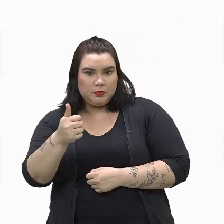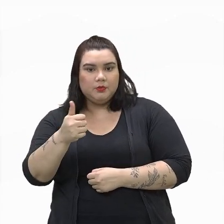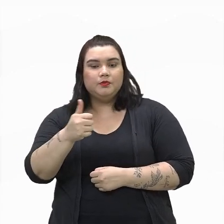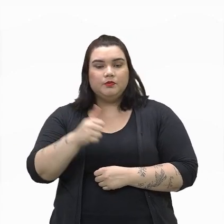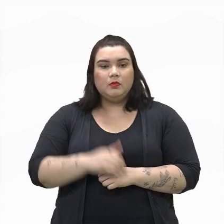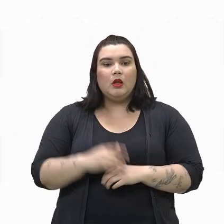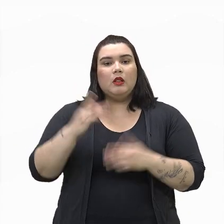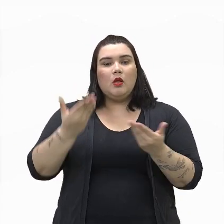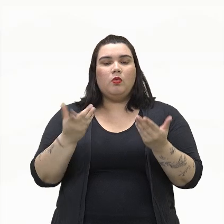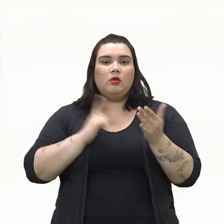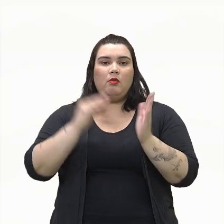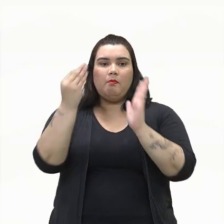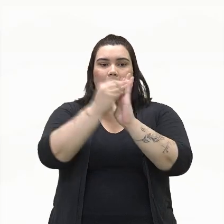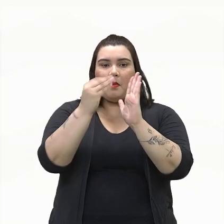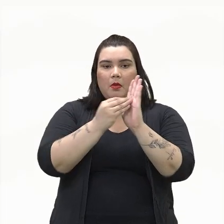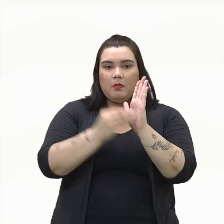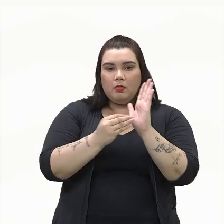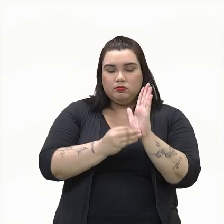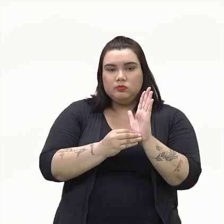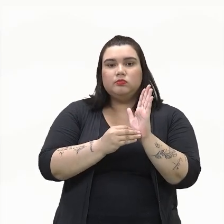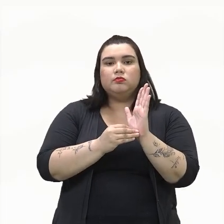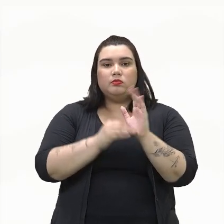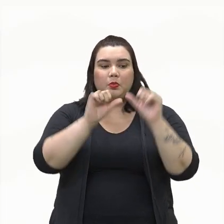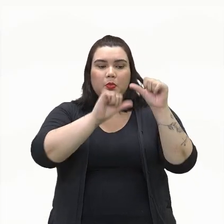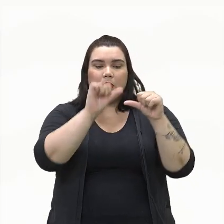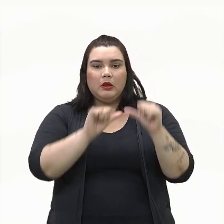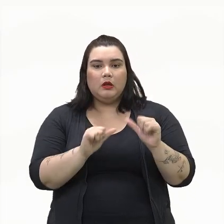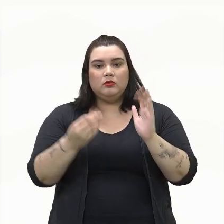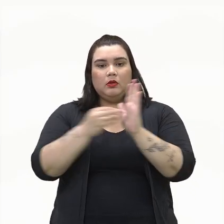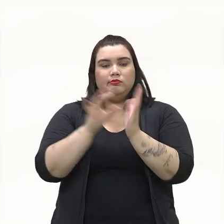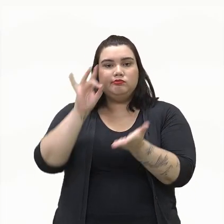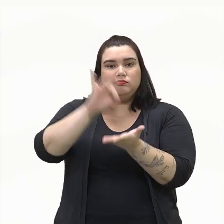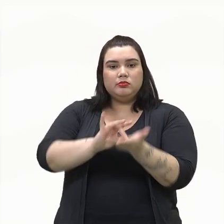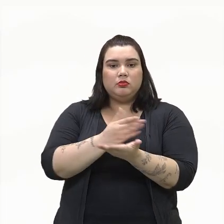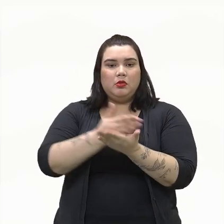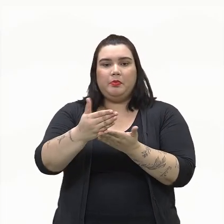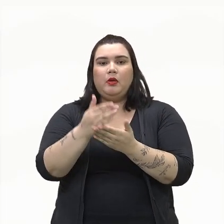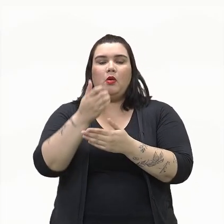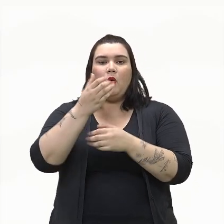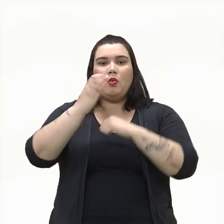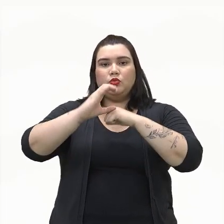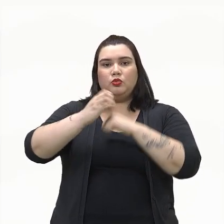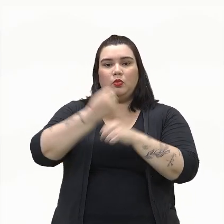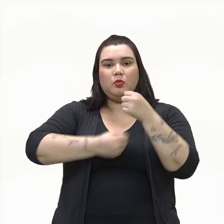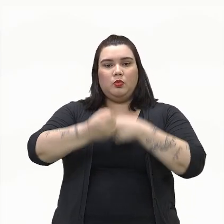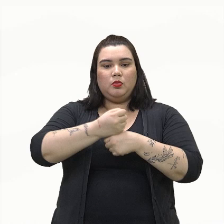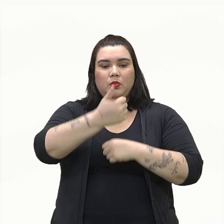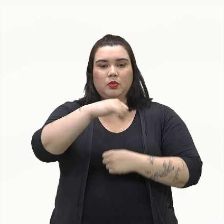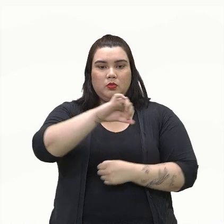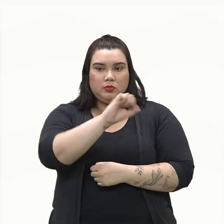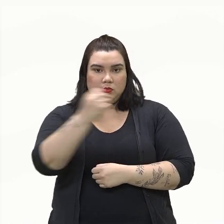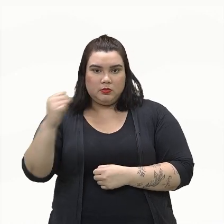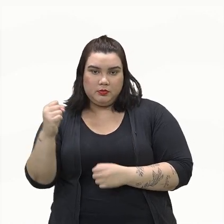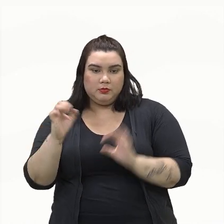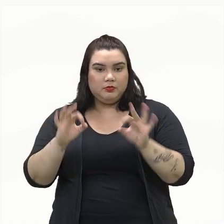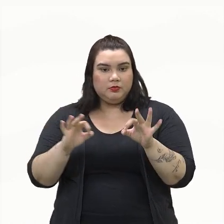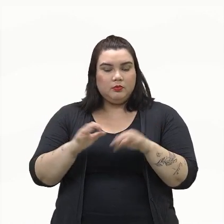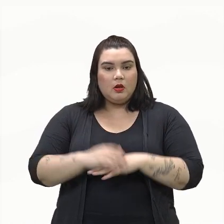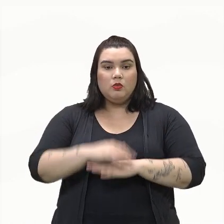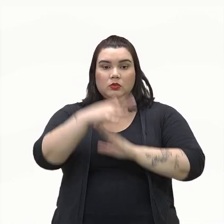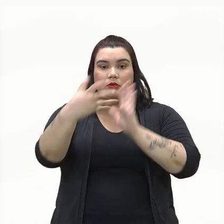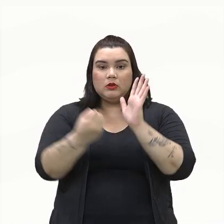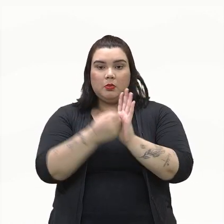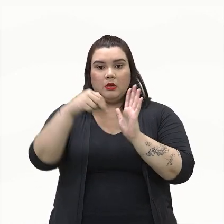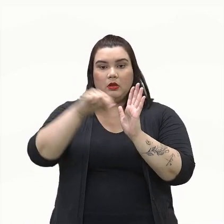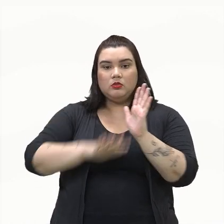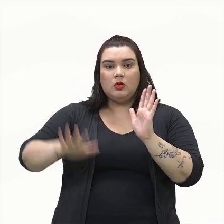1871 e eles foram ratificados pela Constituição de 88, tá? Os símbolos